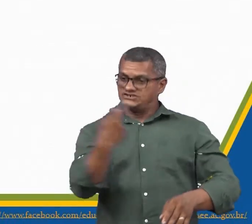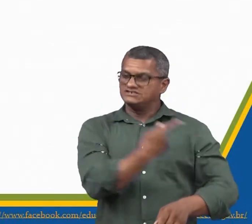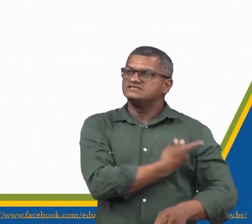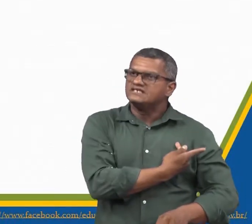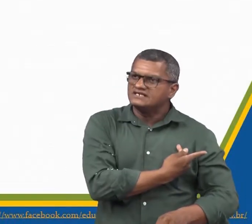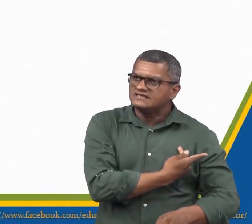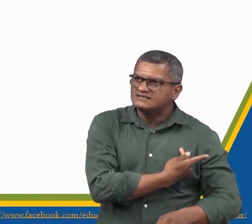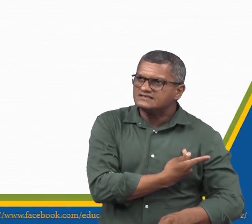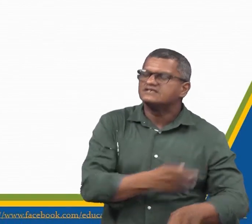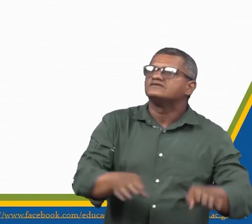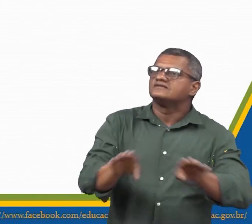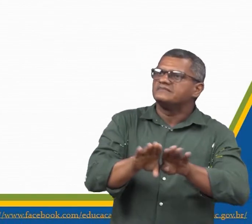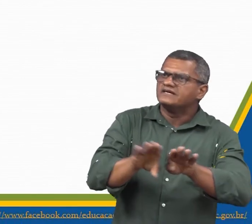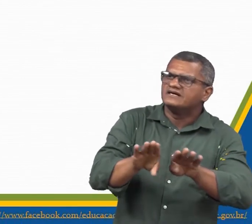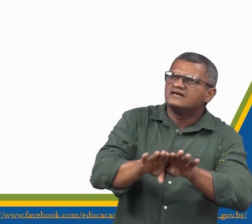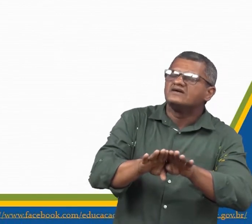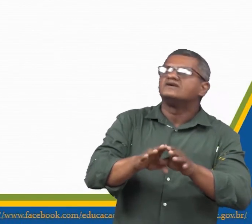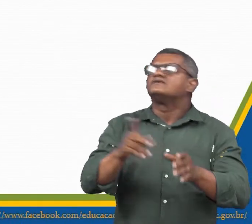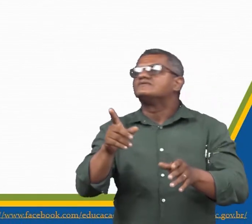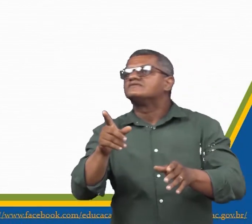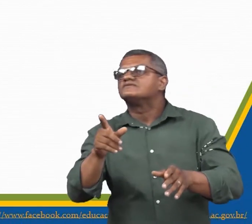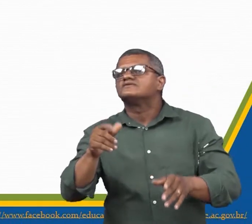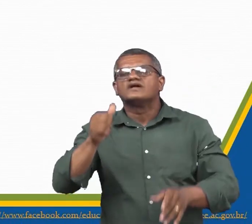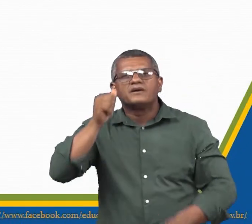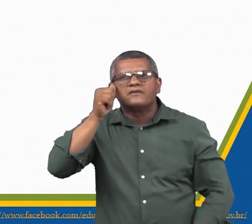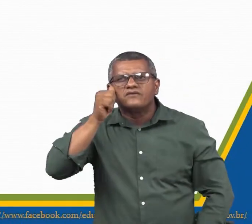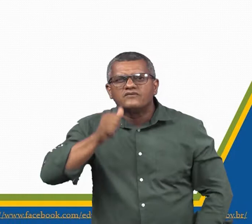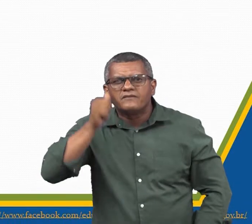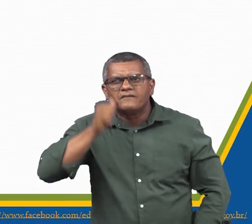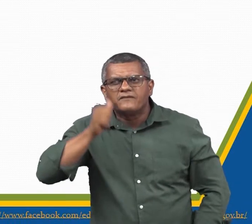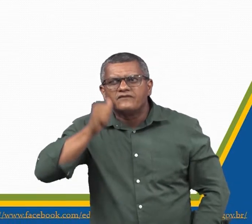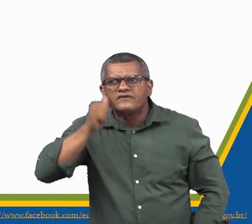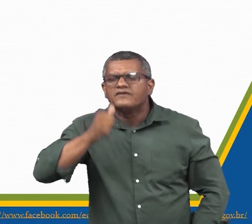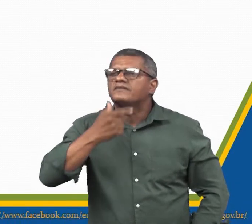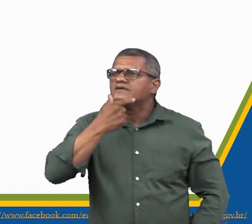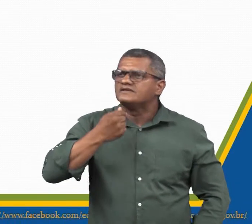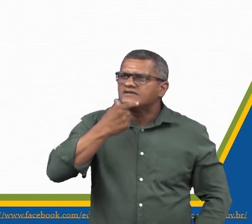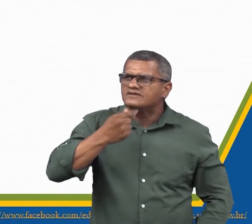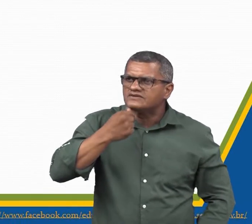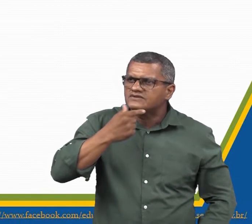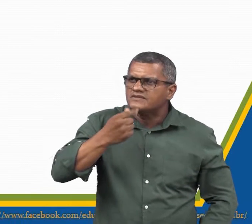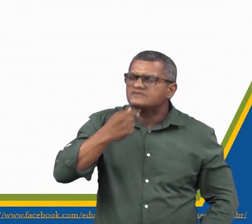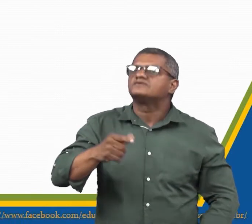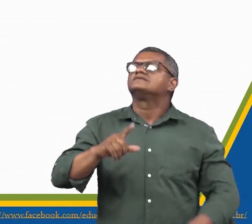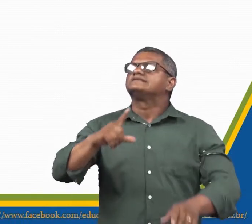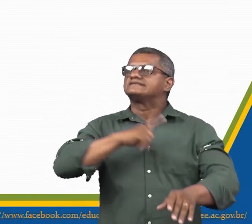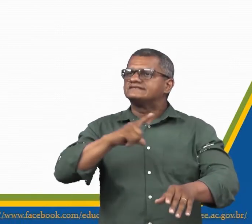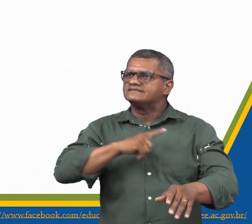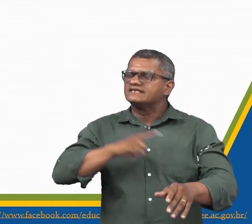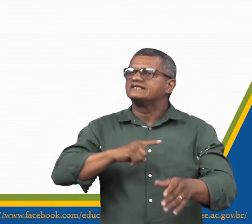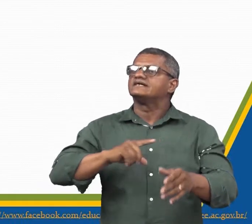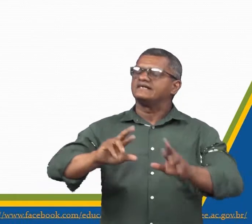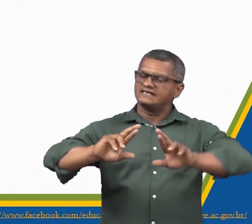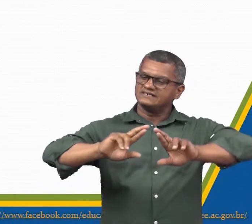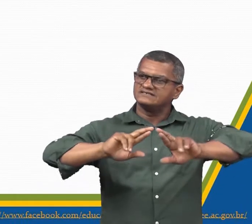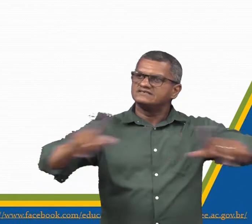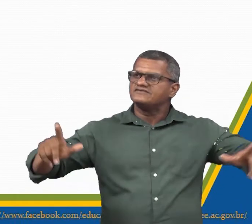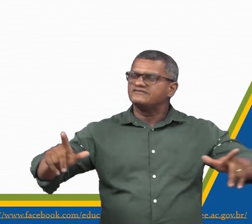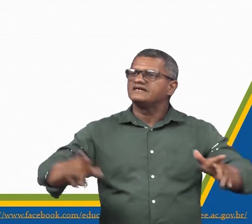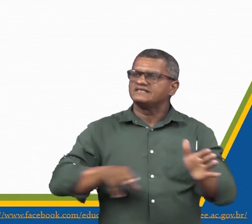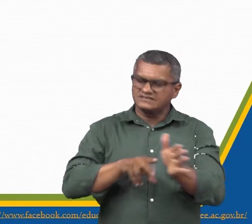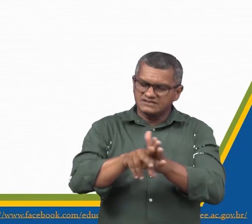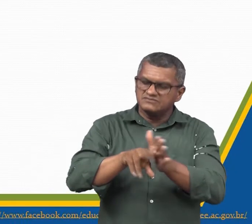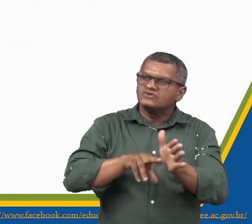uma categoria relacional do feminino e do masculino. Considera as diferenças biológicas entre os